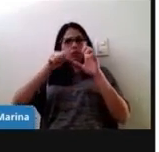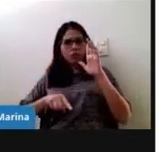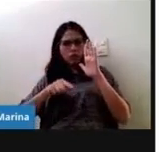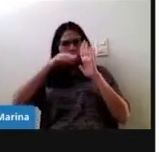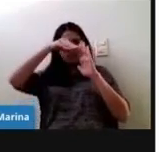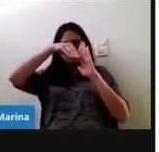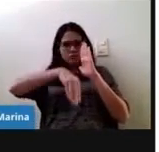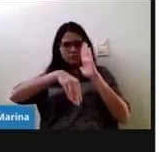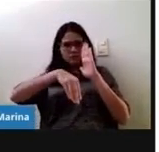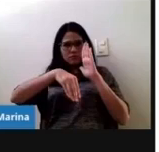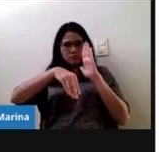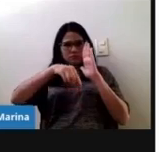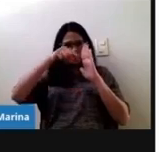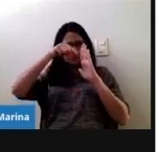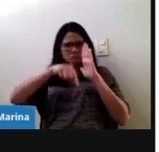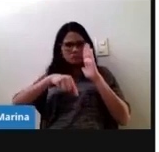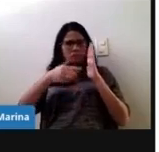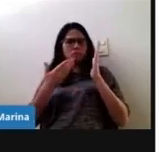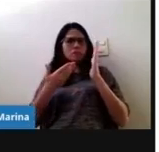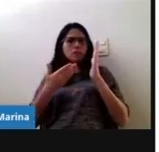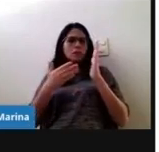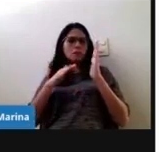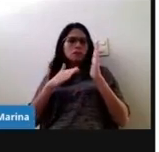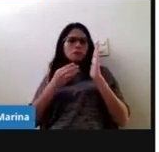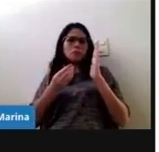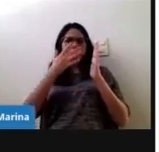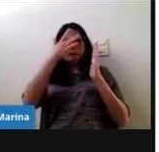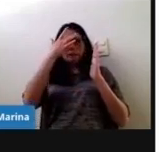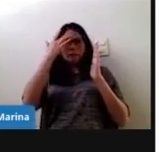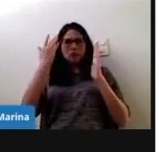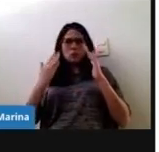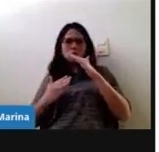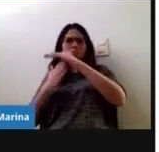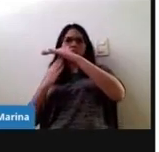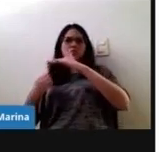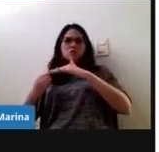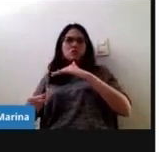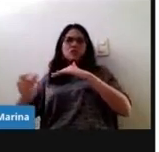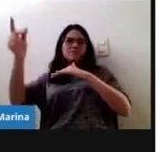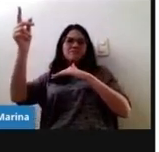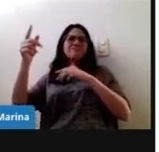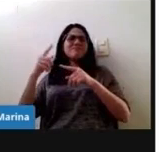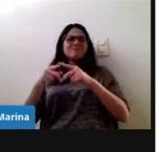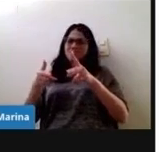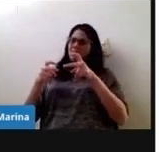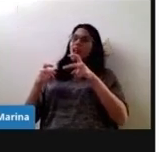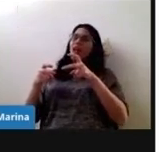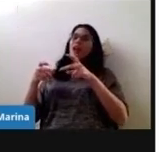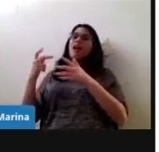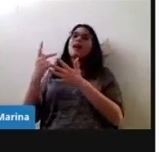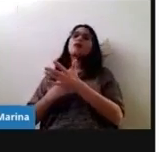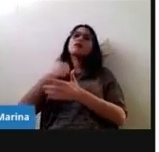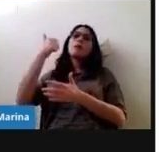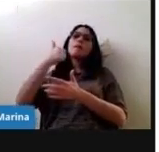Então, aqui, mais ou menos por aqui, nós temos aí o acontecimento que foi a Primeira Guerra Mundial, né, que